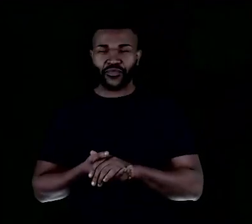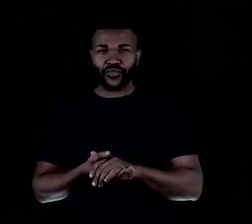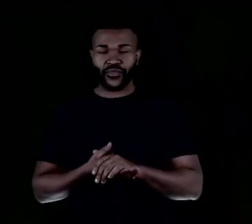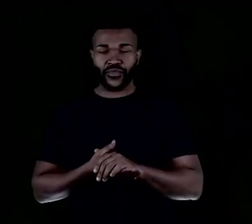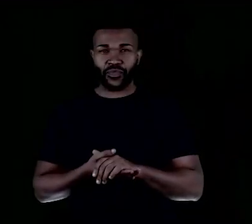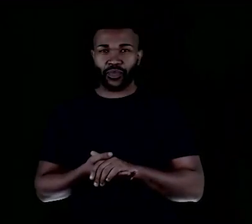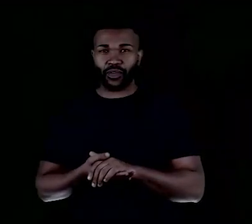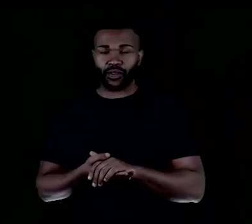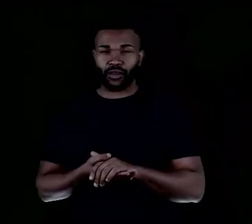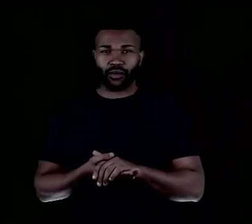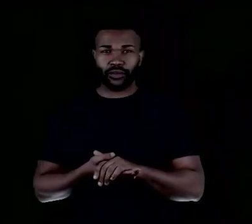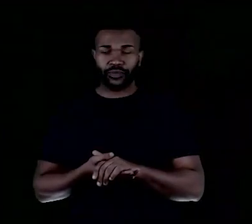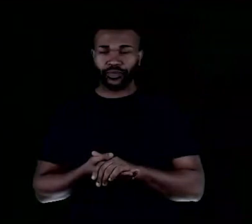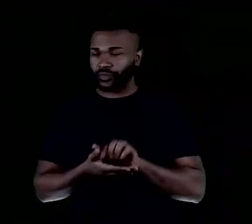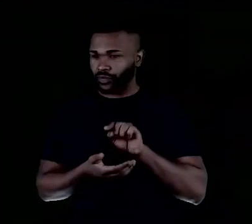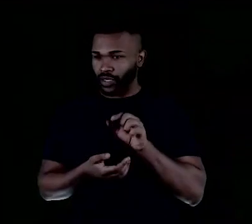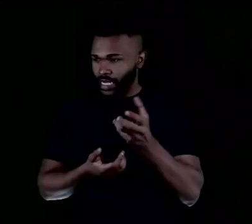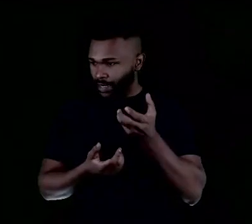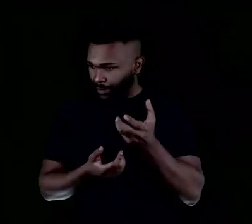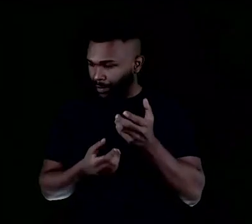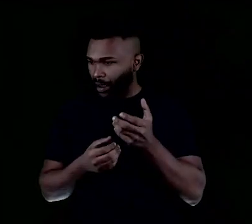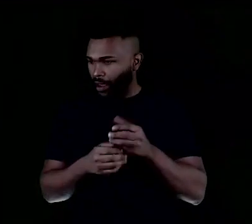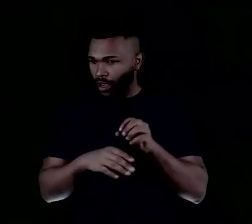gente encerrar, deixo na mão de vocês.